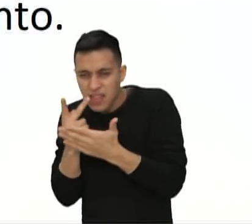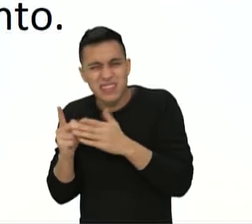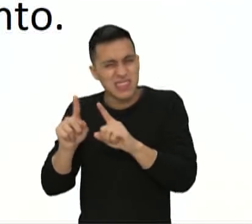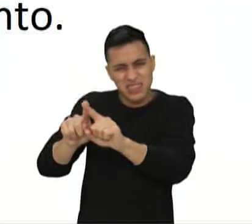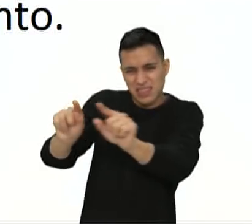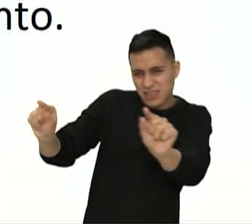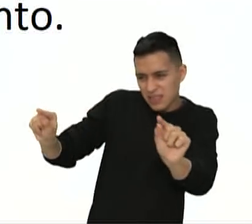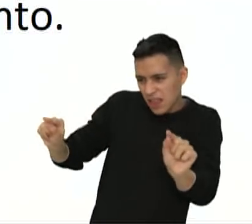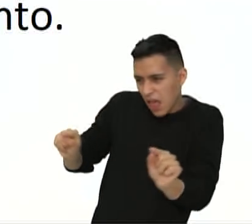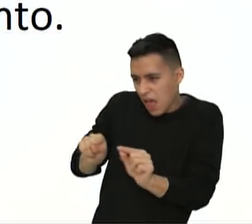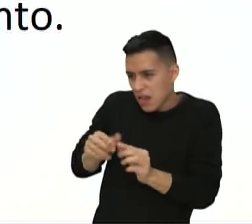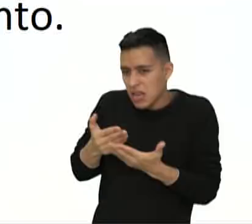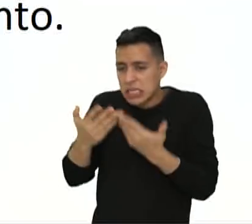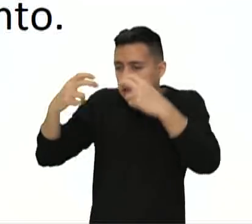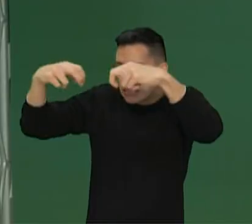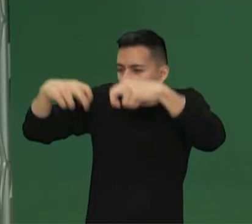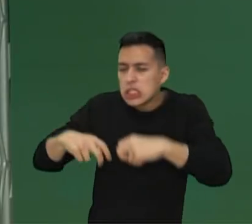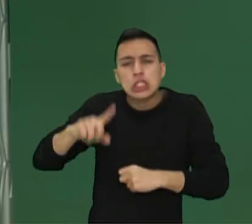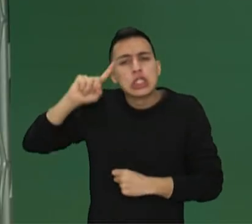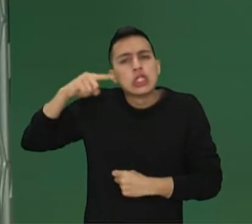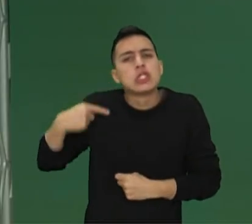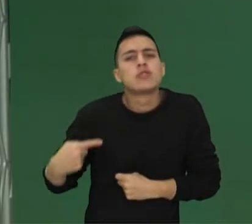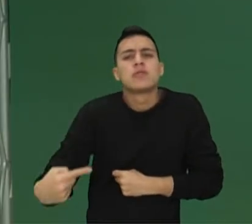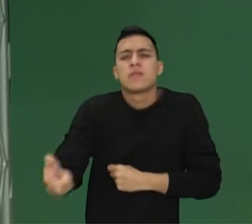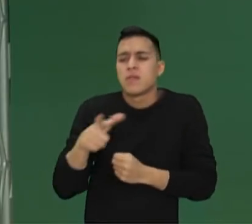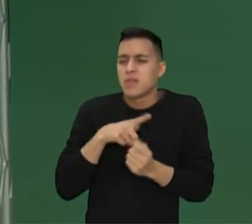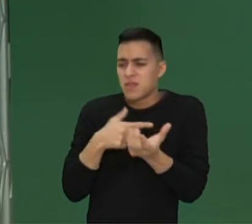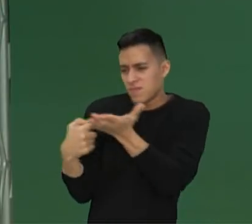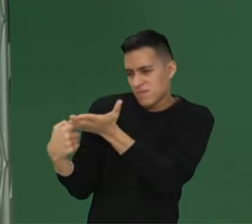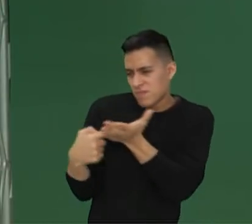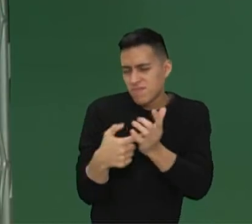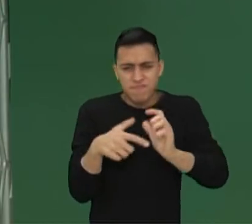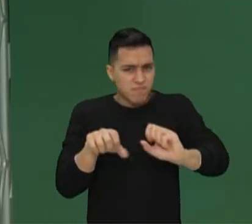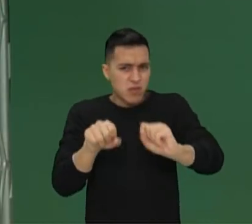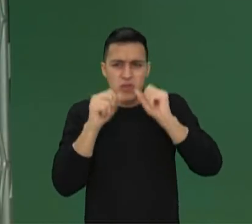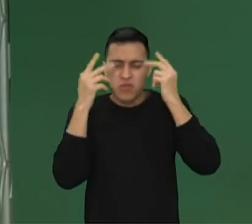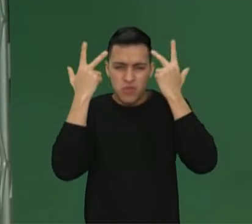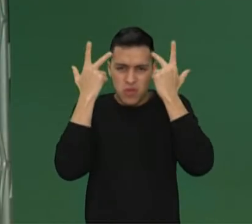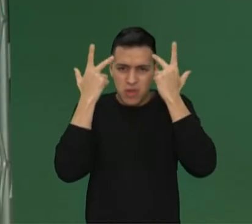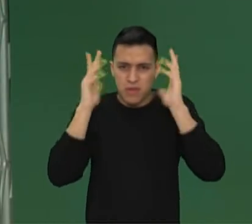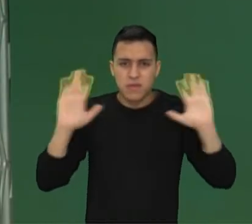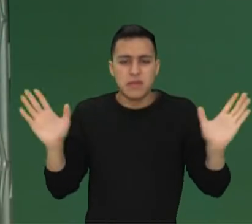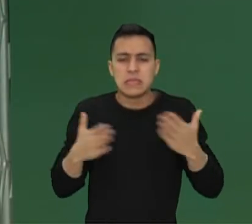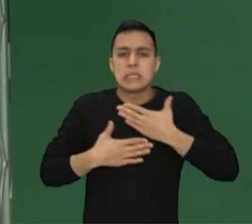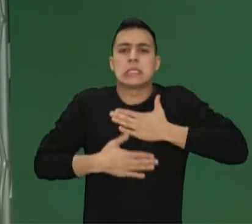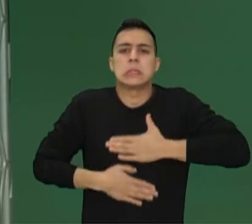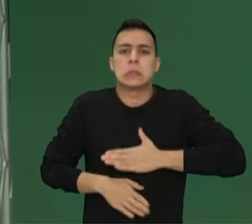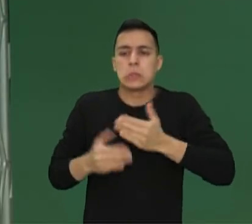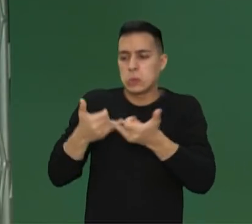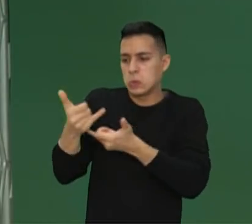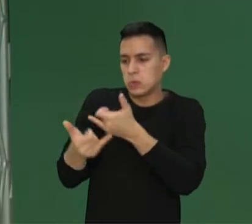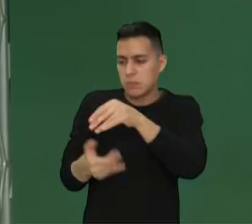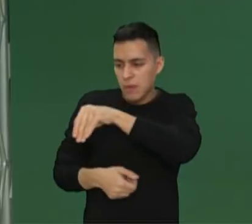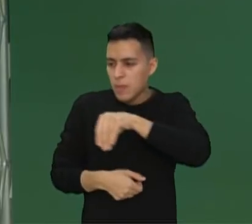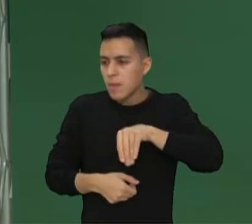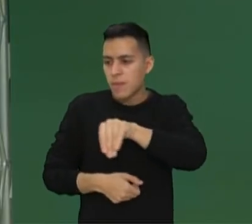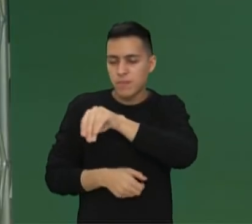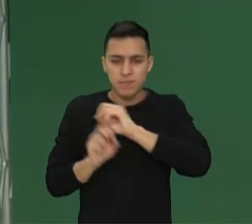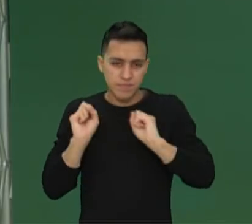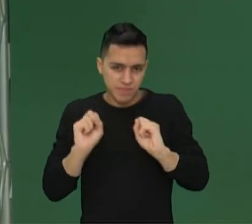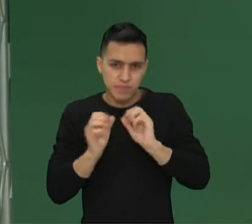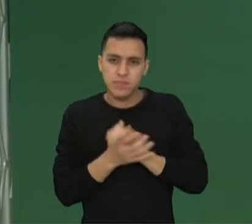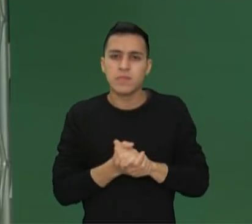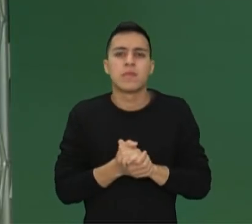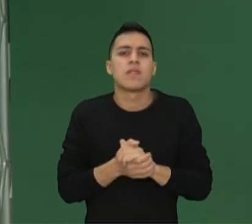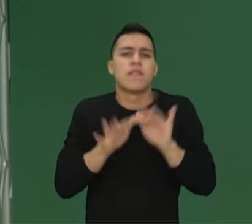ali no jogo do nosso dia a dia, a gente pode ter essa conversa, ficar mais tranquilo o jogo. Né? Para a